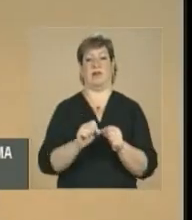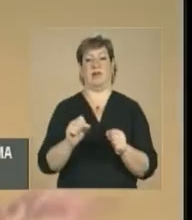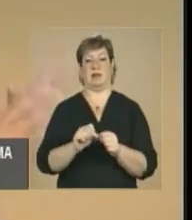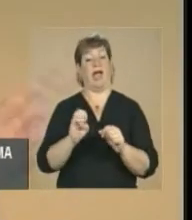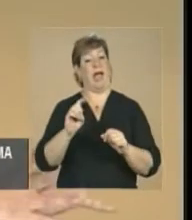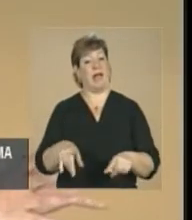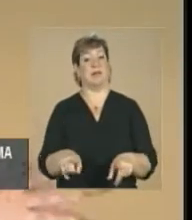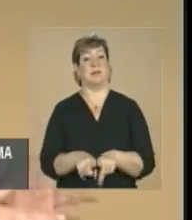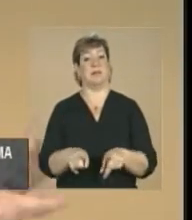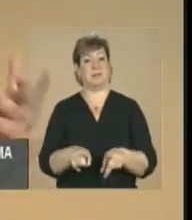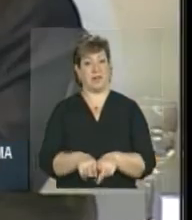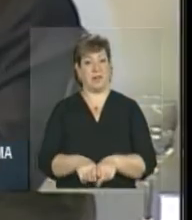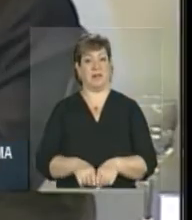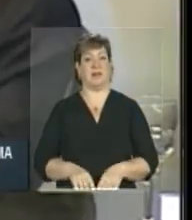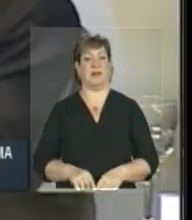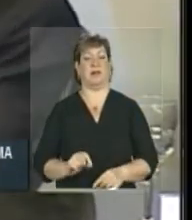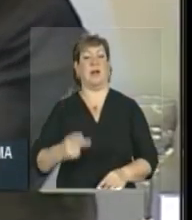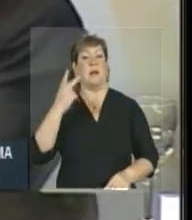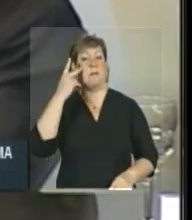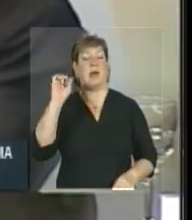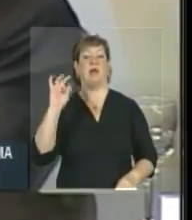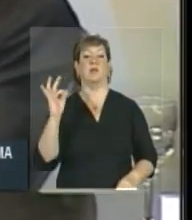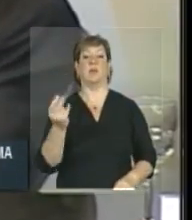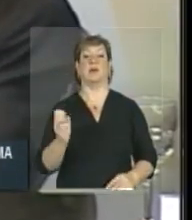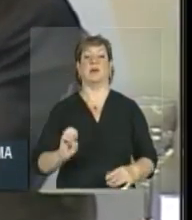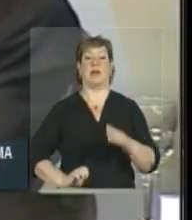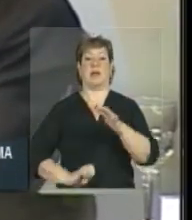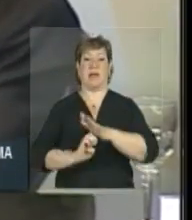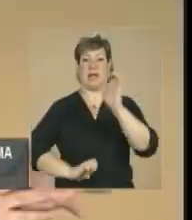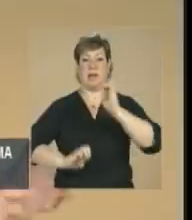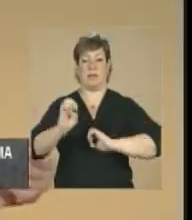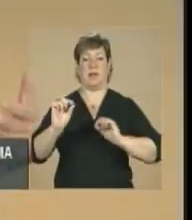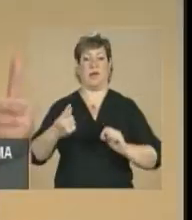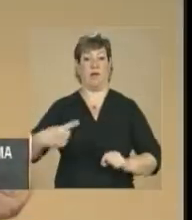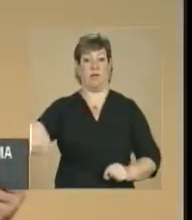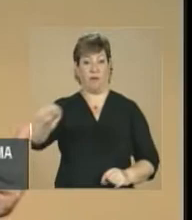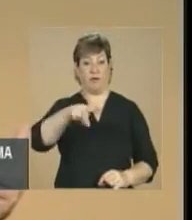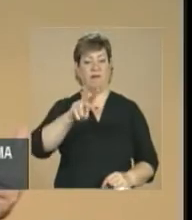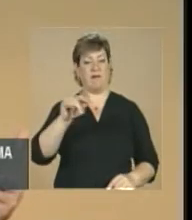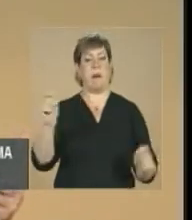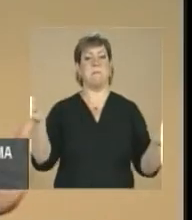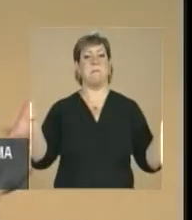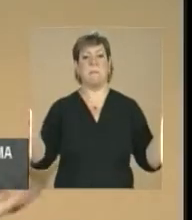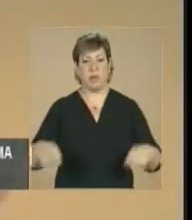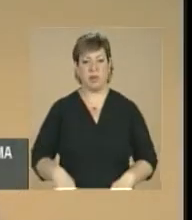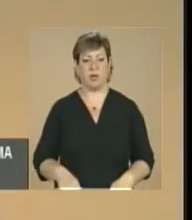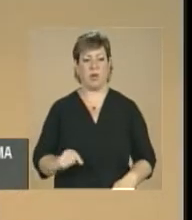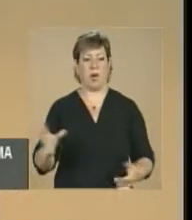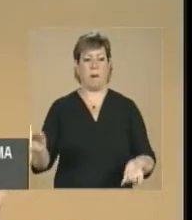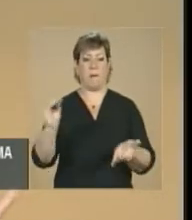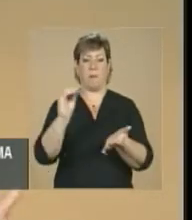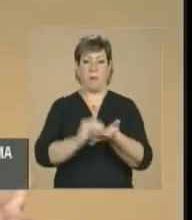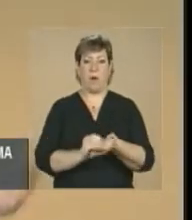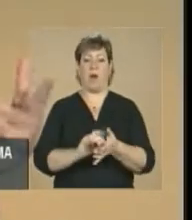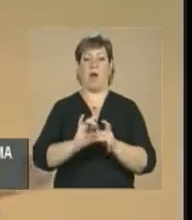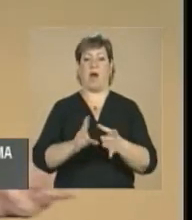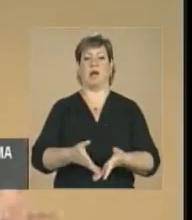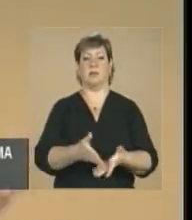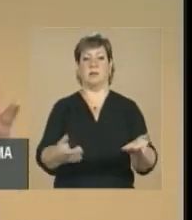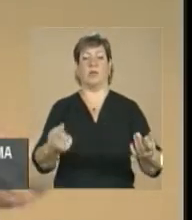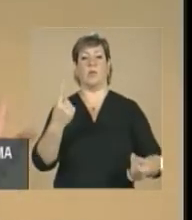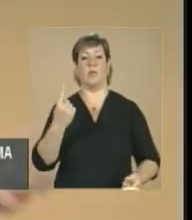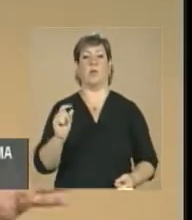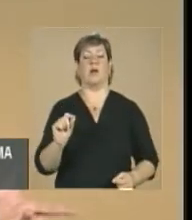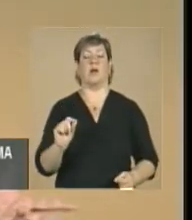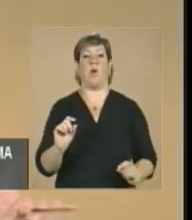É também para as empresas que vocês vão poder colocar à disposição